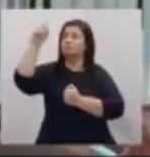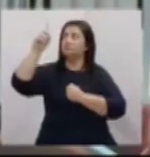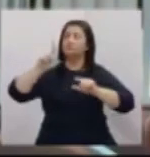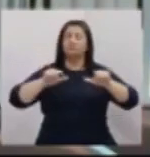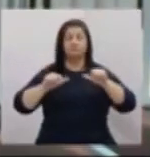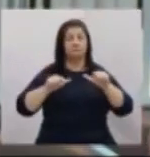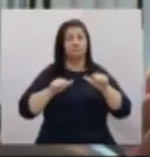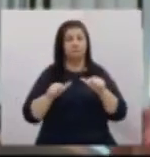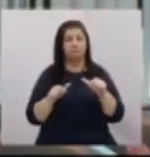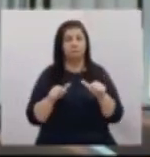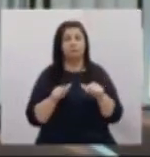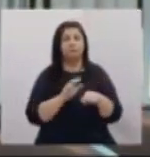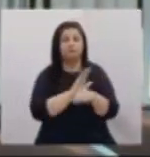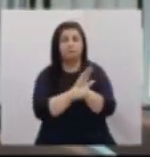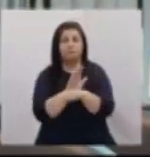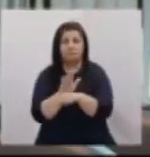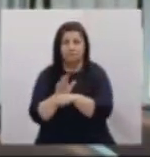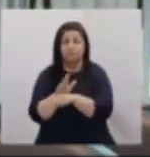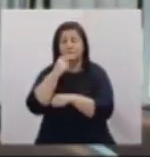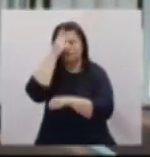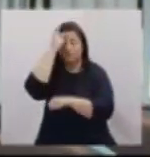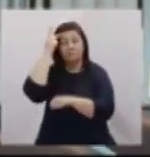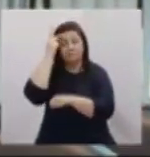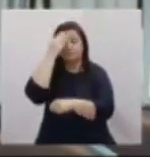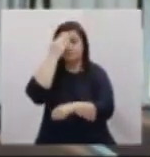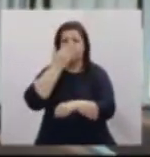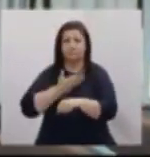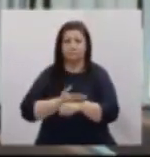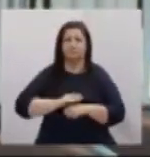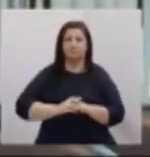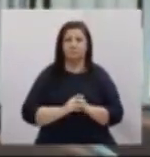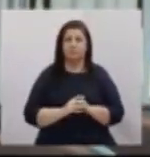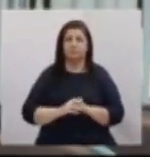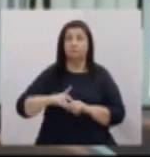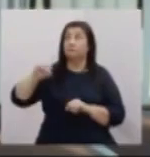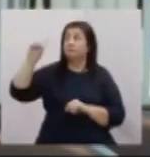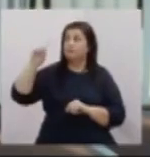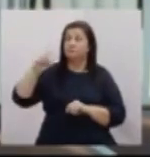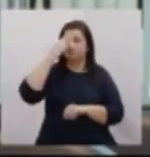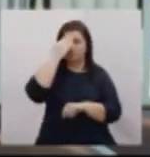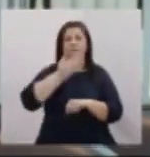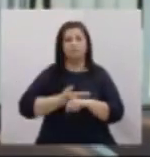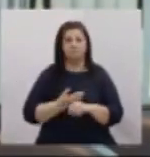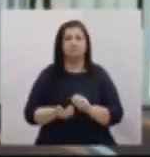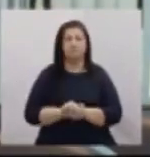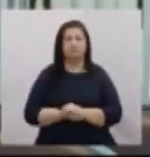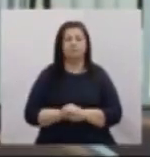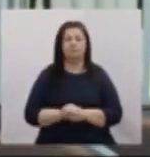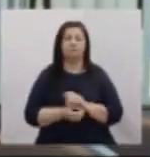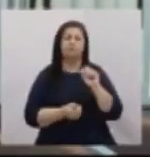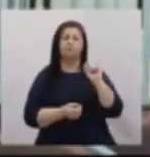trabalha ao favor daqueles que nele esperam. Esse é um Deus que nós cremos e acreditamos. Então o que eu